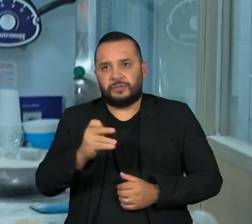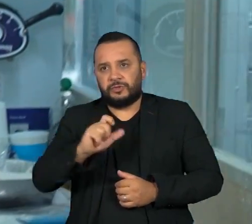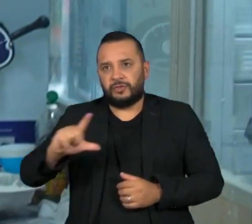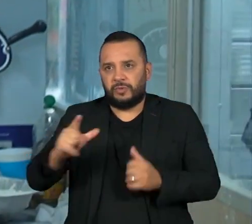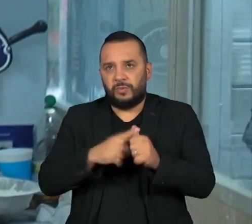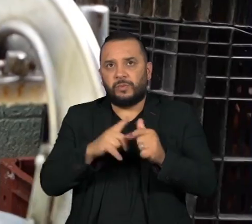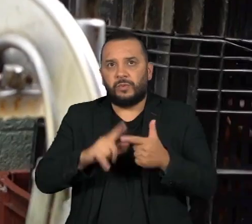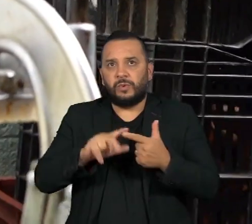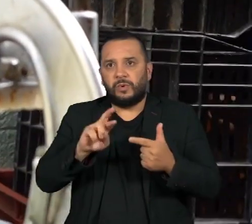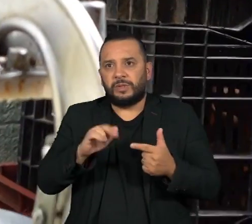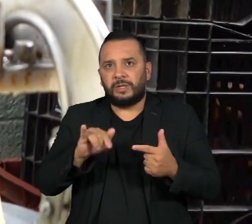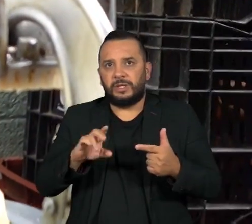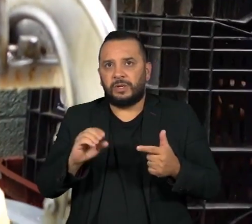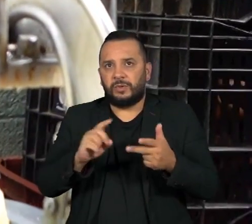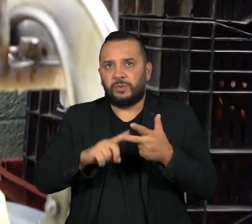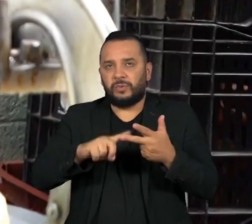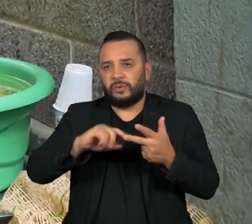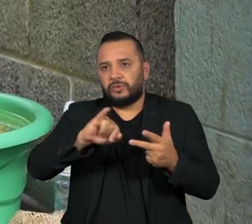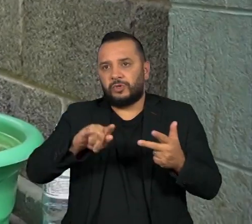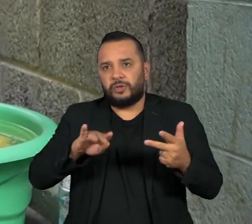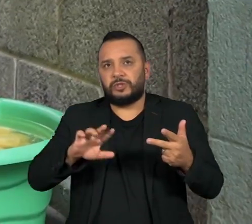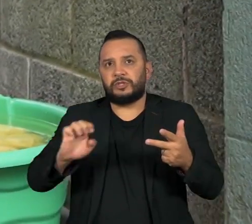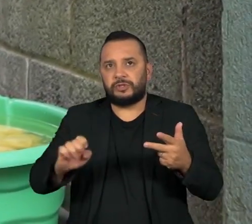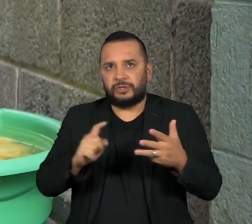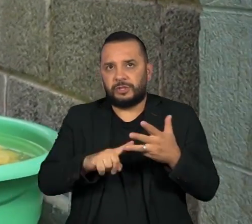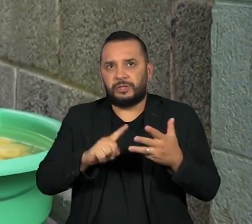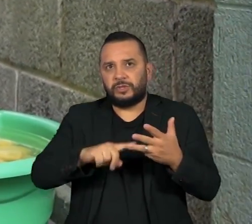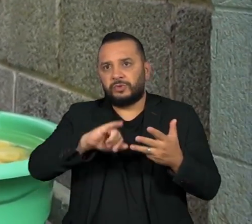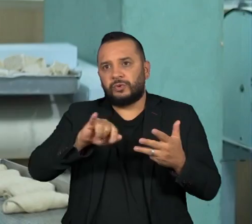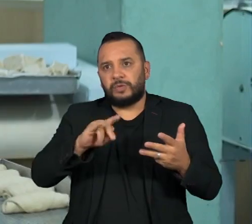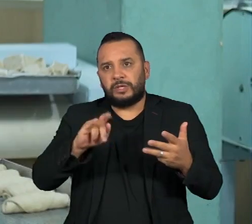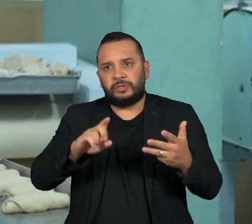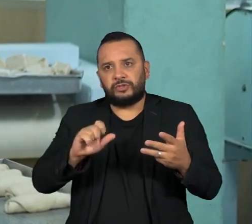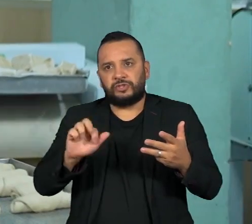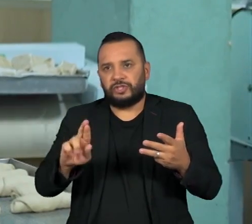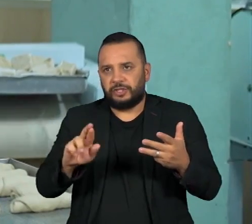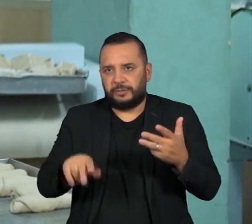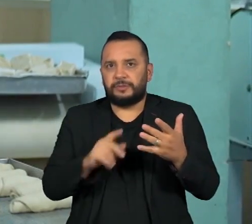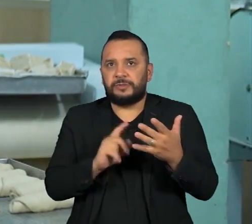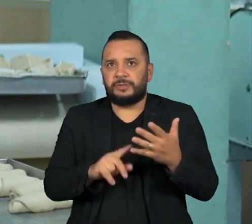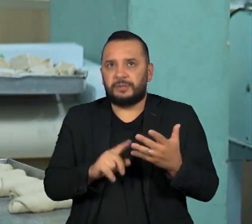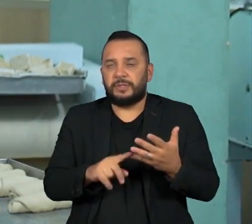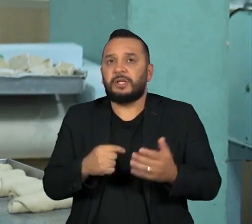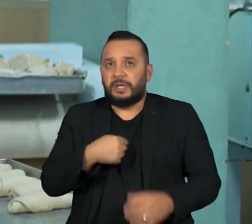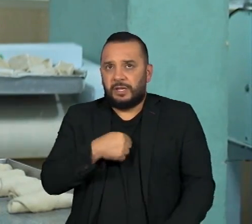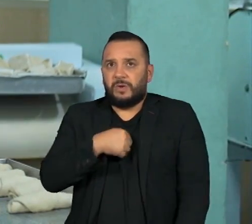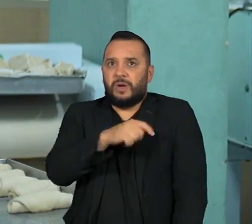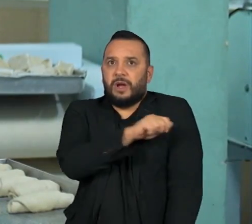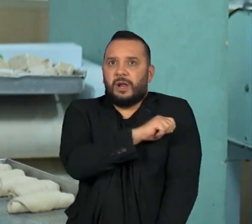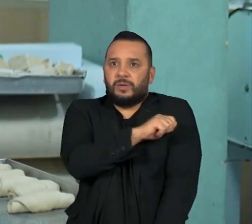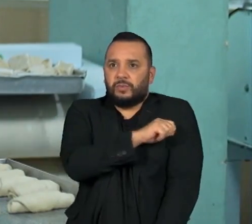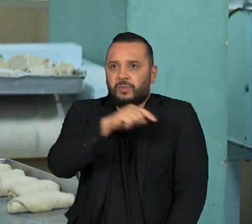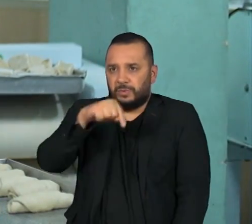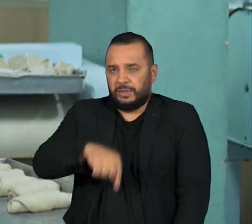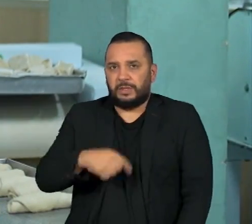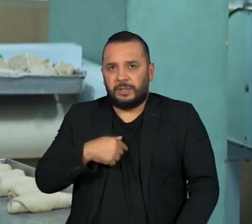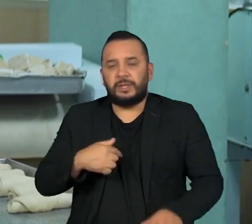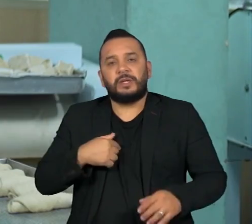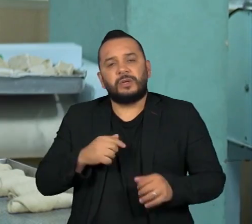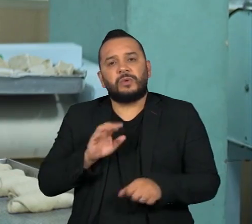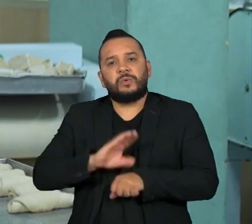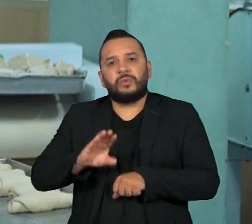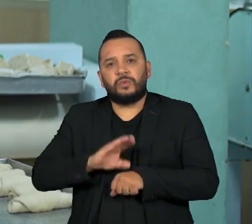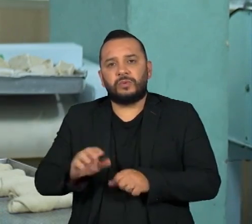de Jesus. Jorge Henrique Coelho. Jurandir de Araújo. Eu sou um aluno aqui da padaria, do curso